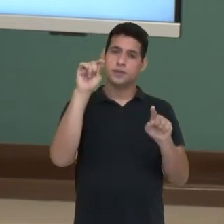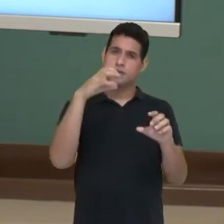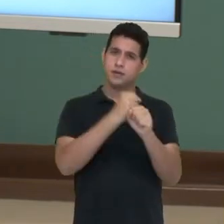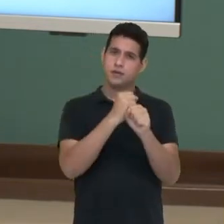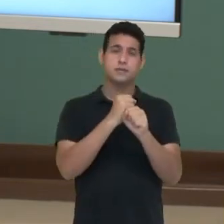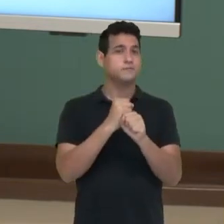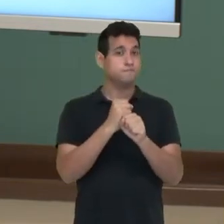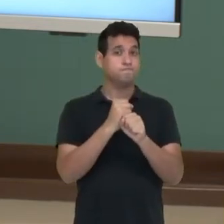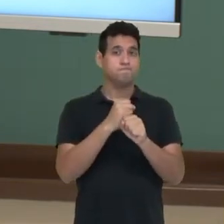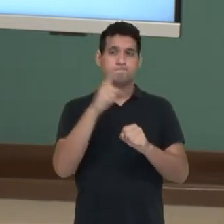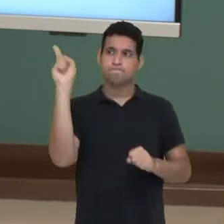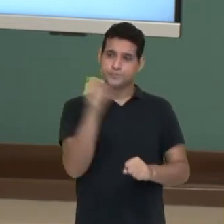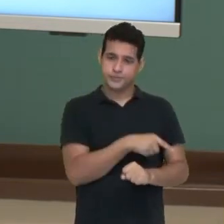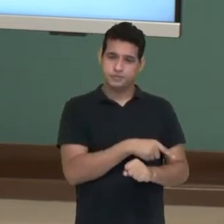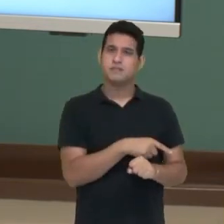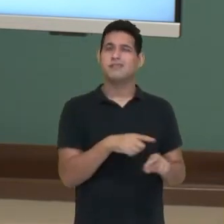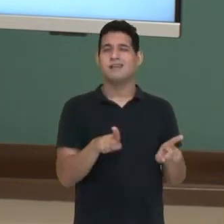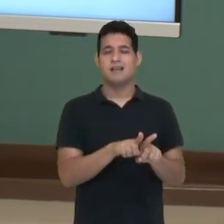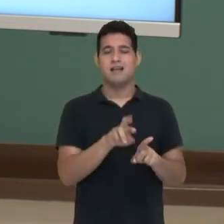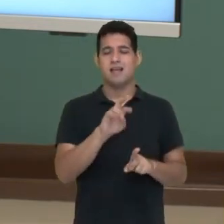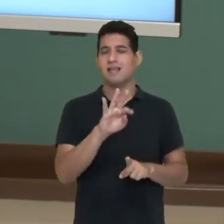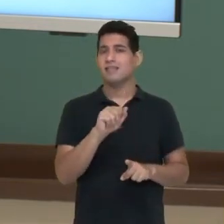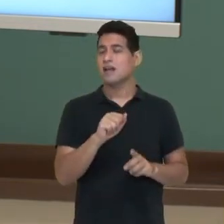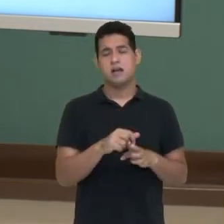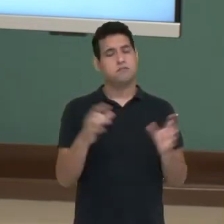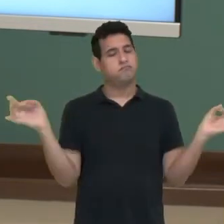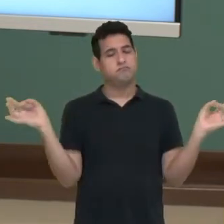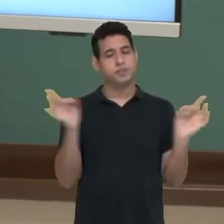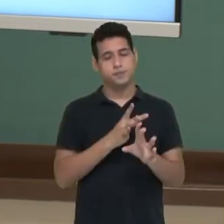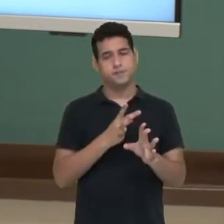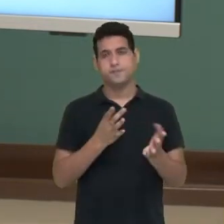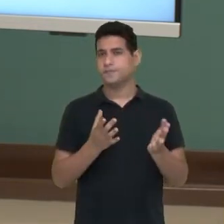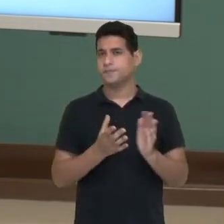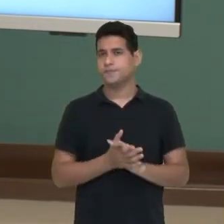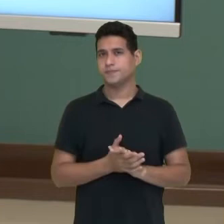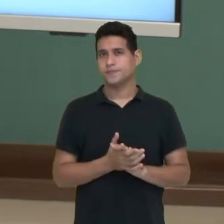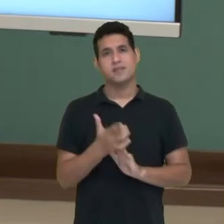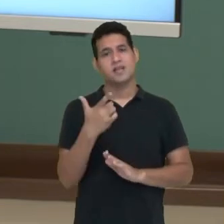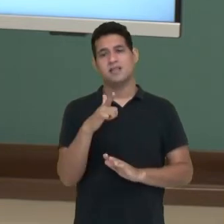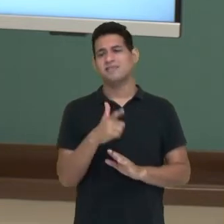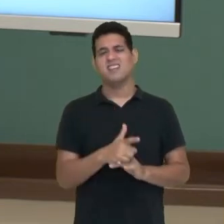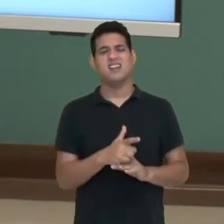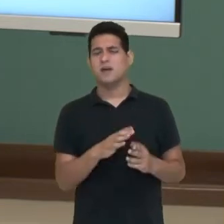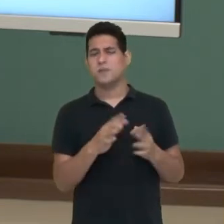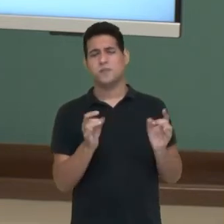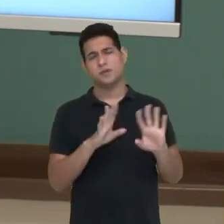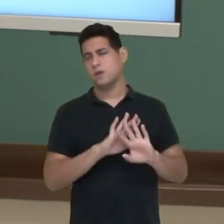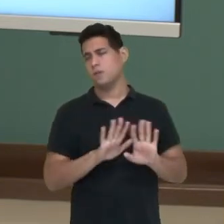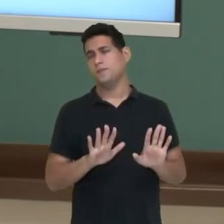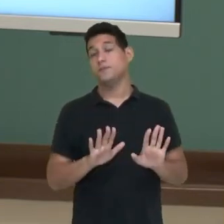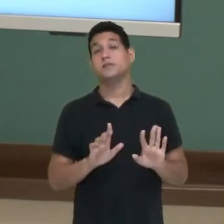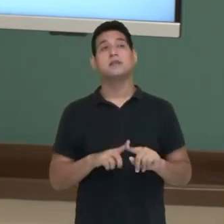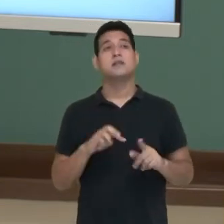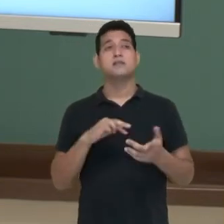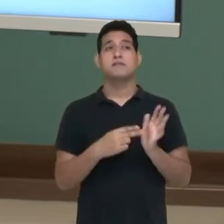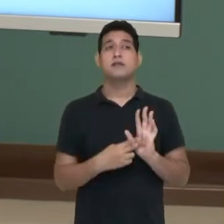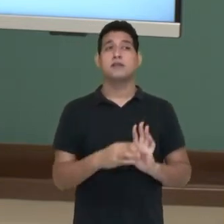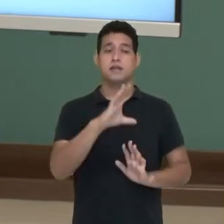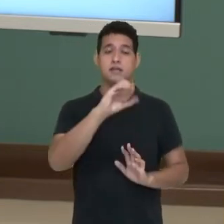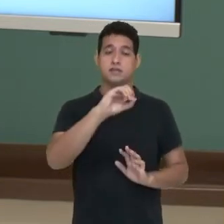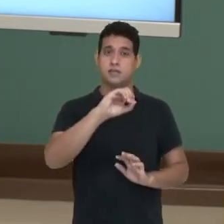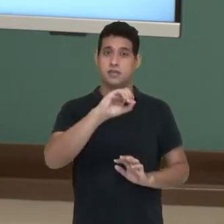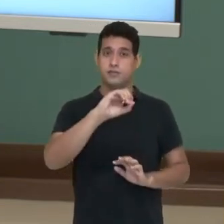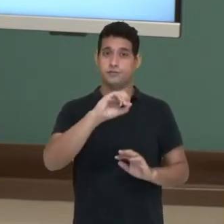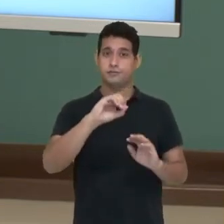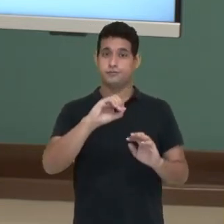ponto aqui, traçou a reta, acabou a brincadeira. Não tem mais nem graça brincar com ele, ó. Esse ponto é 0 e 12,